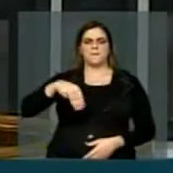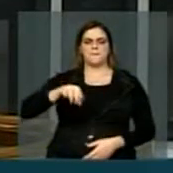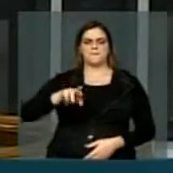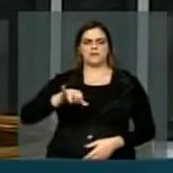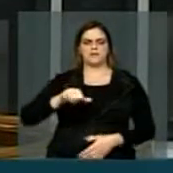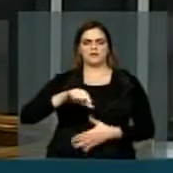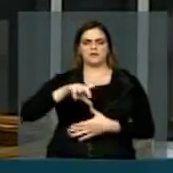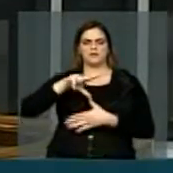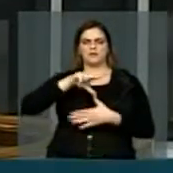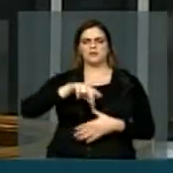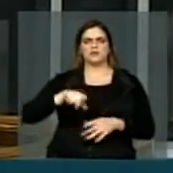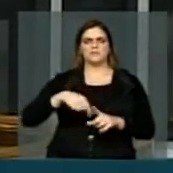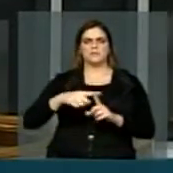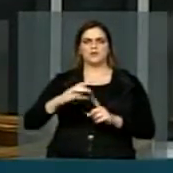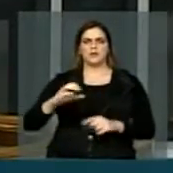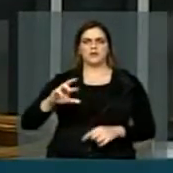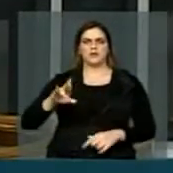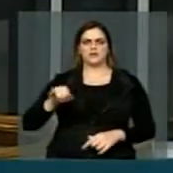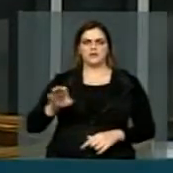de mortalidade